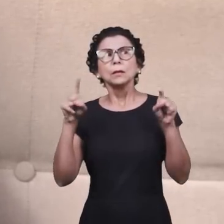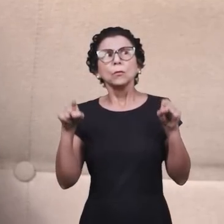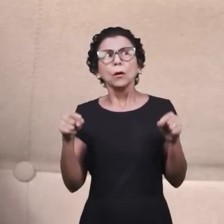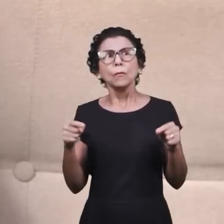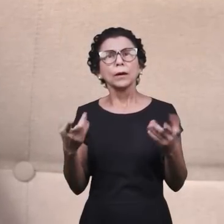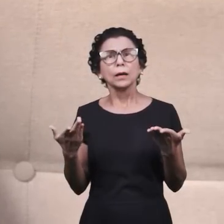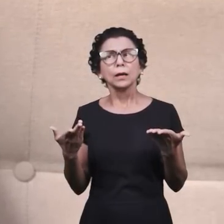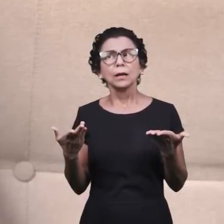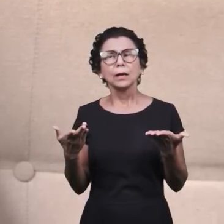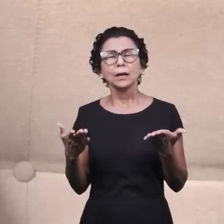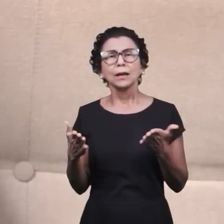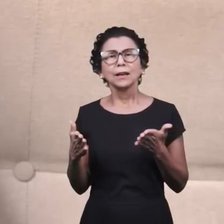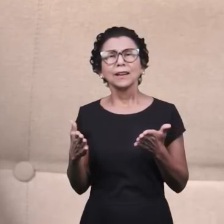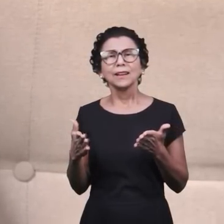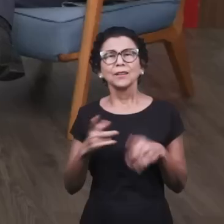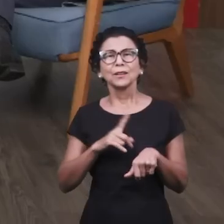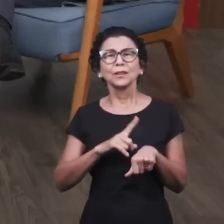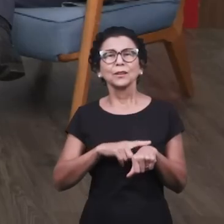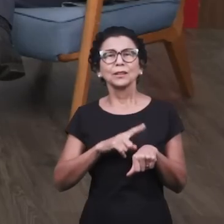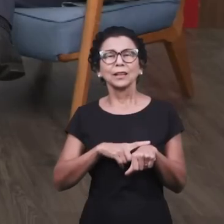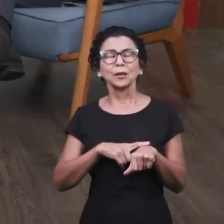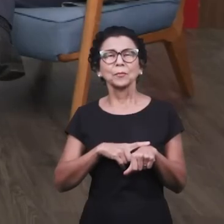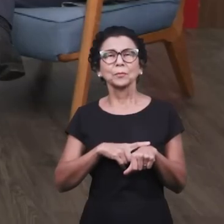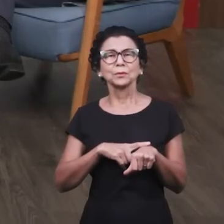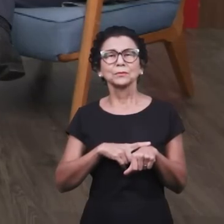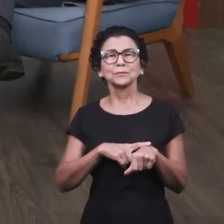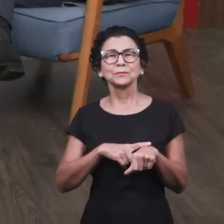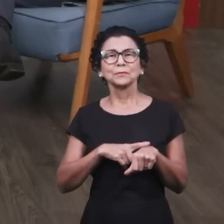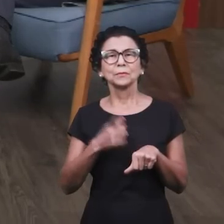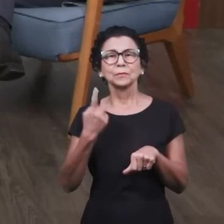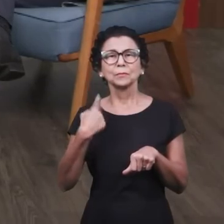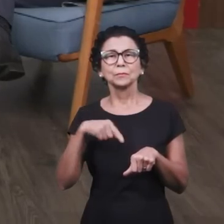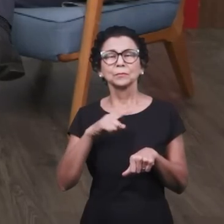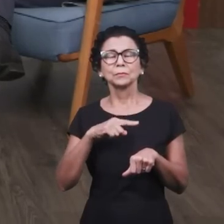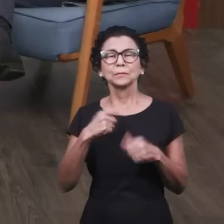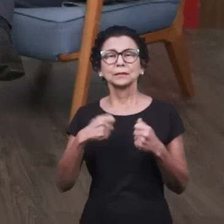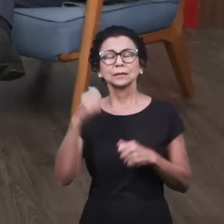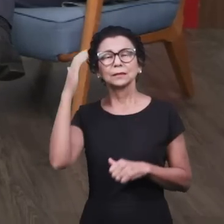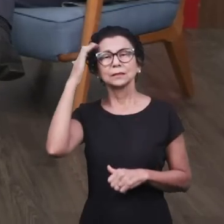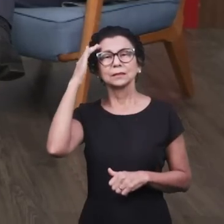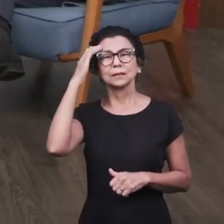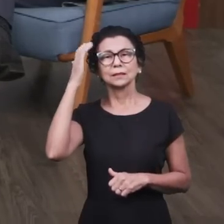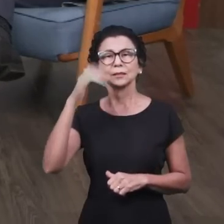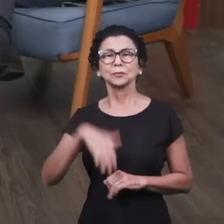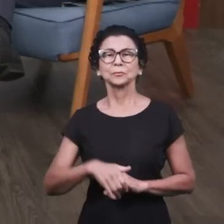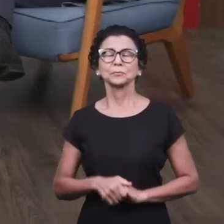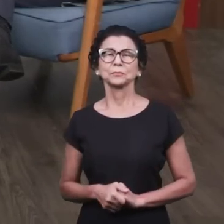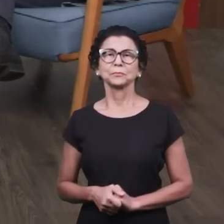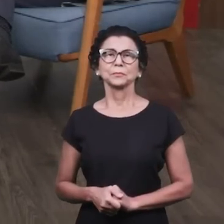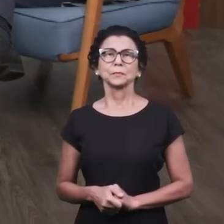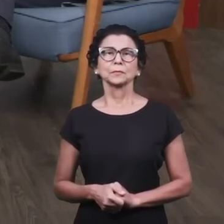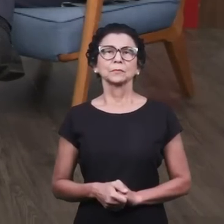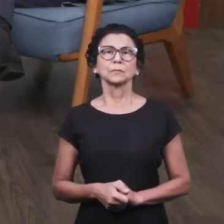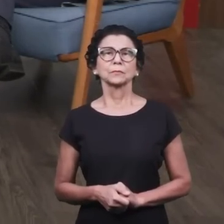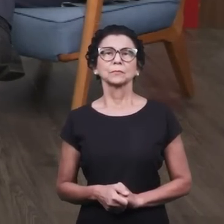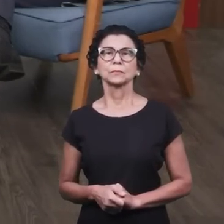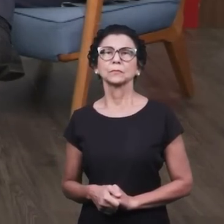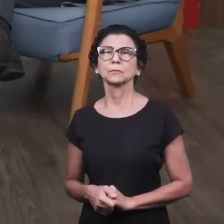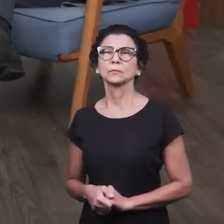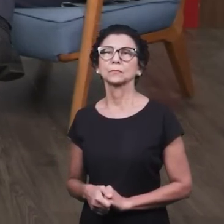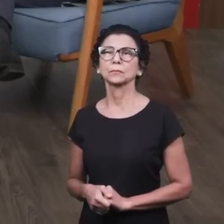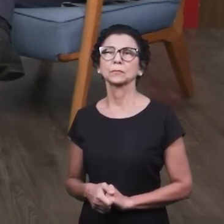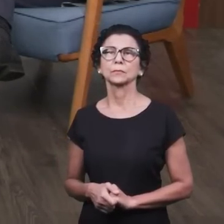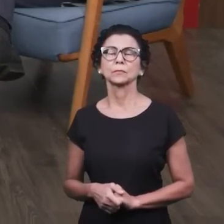precisamos entrar no tempo dele. Amém. Bom, a gente está chegando ao final e eu vou pedir ao pastor Sérgio Souza para trazer uma